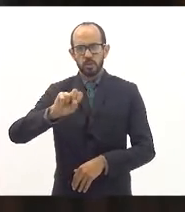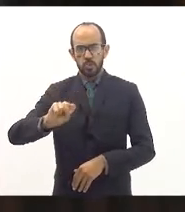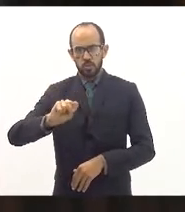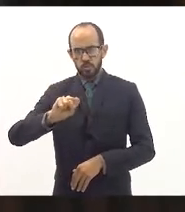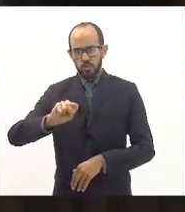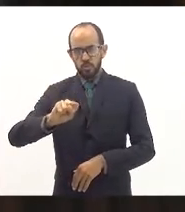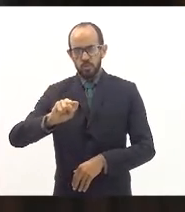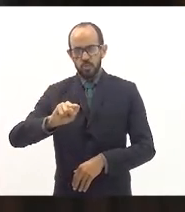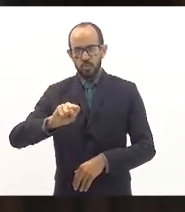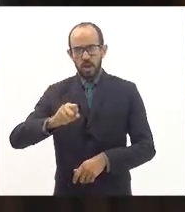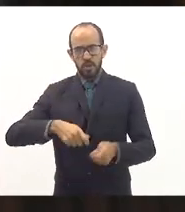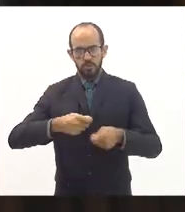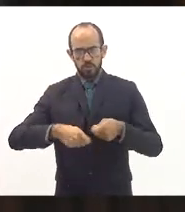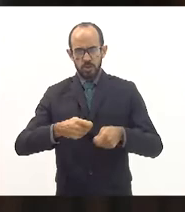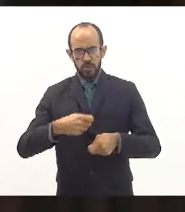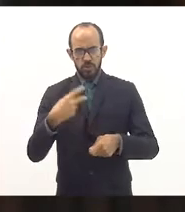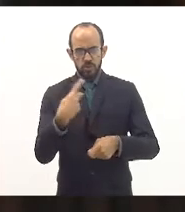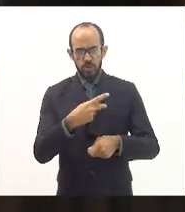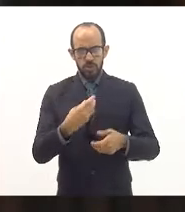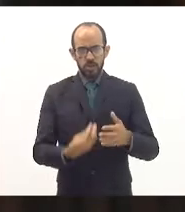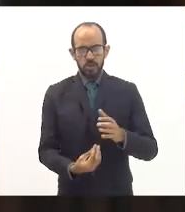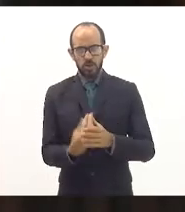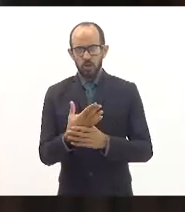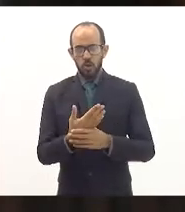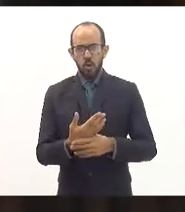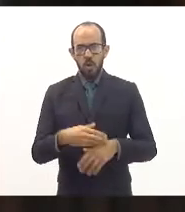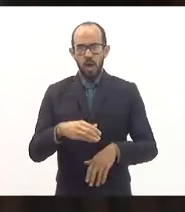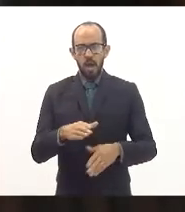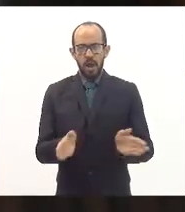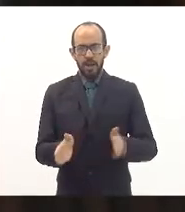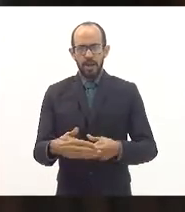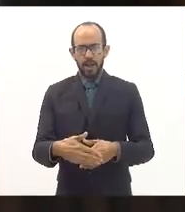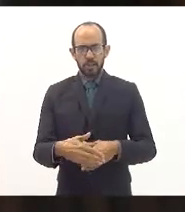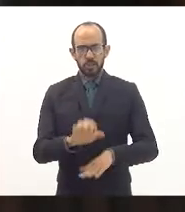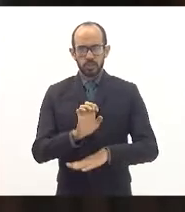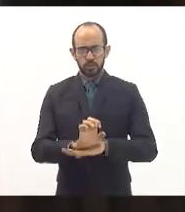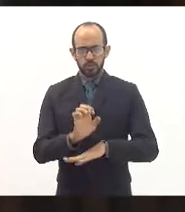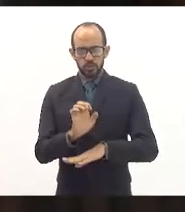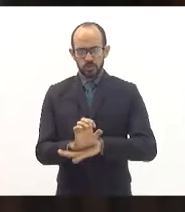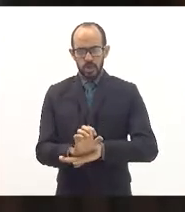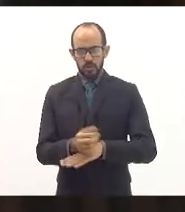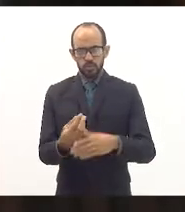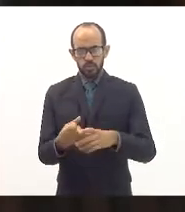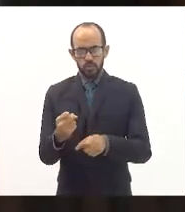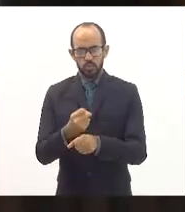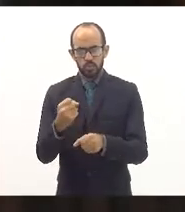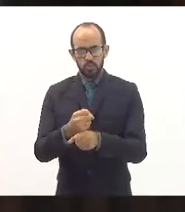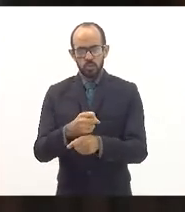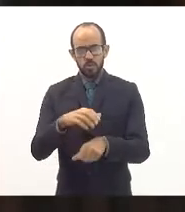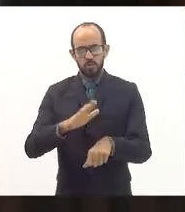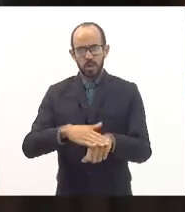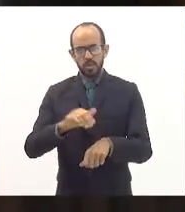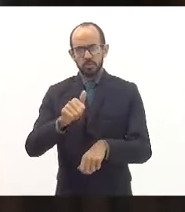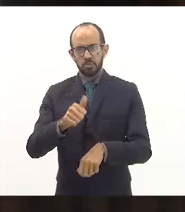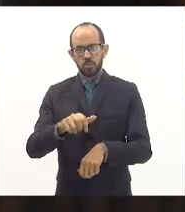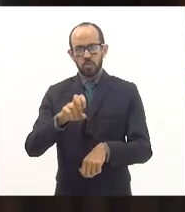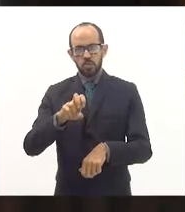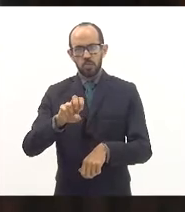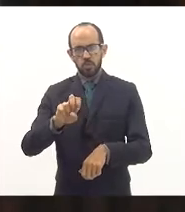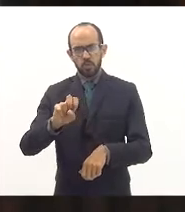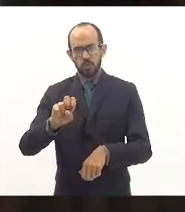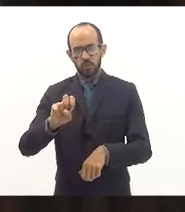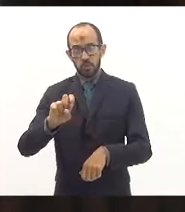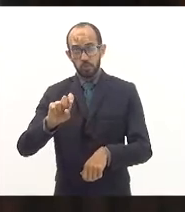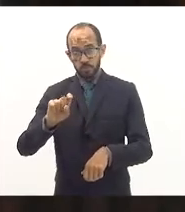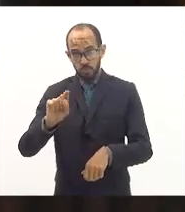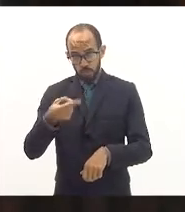criou a Caixa Econômica Estadual, construiu mais de 5.800 escolas primárias,